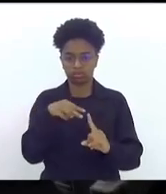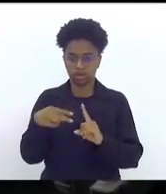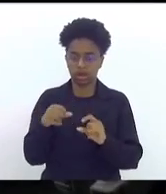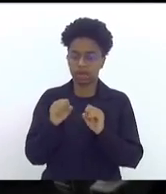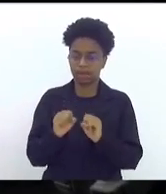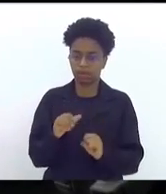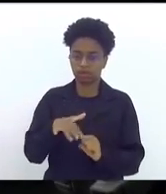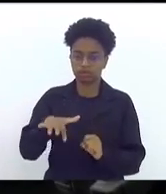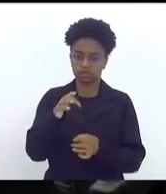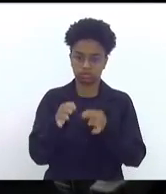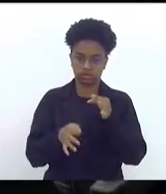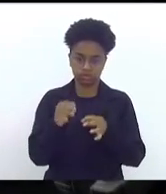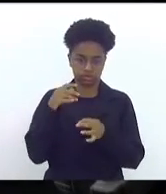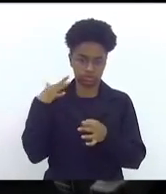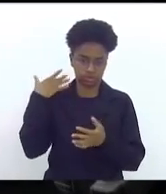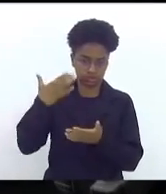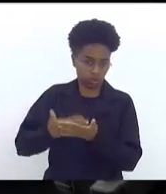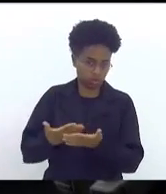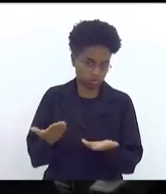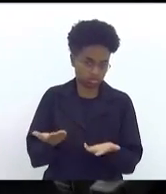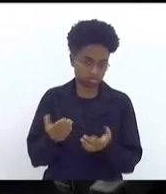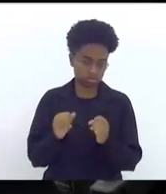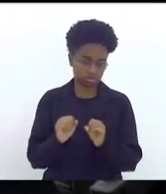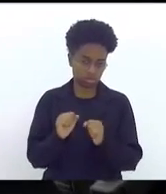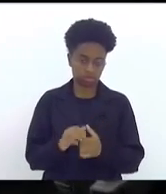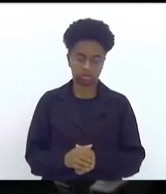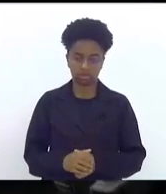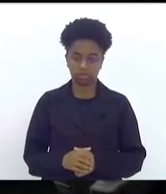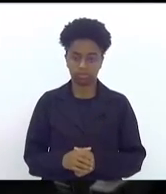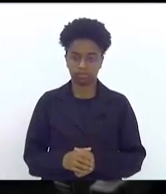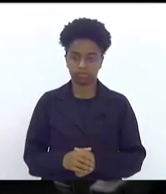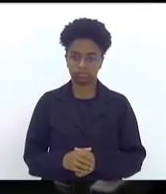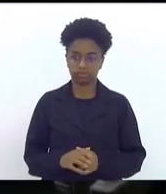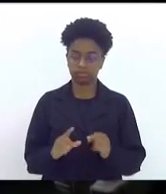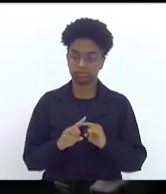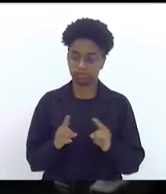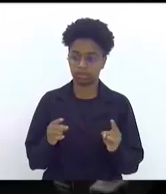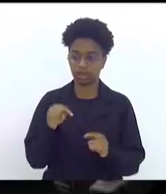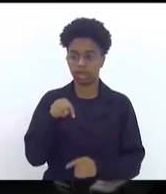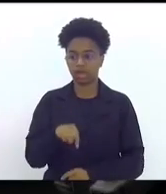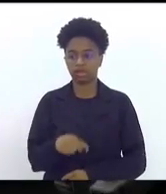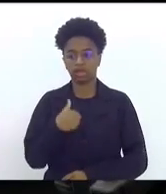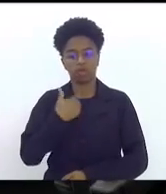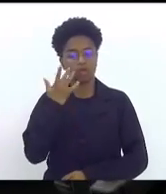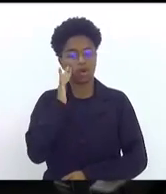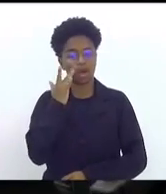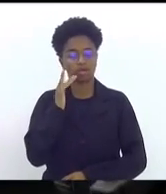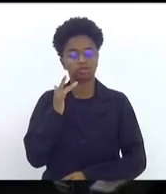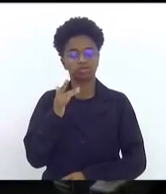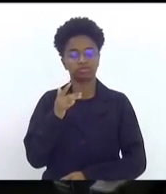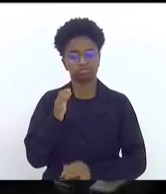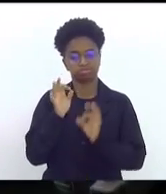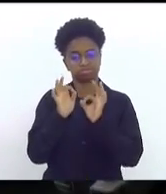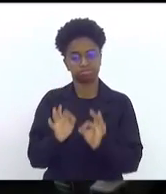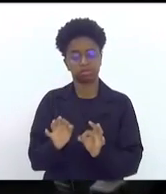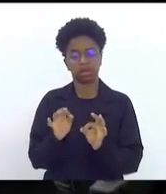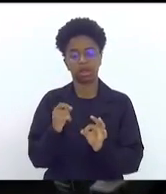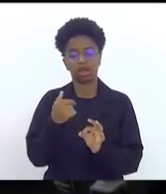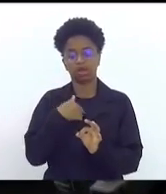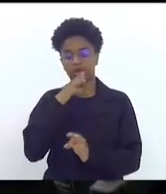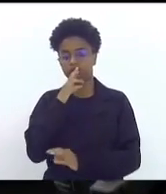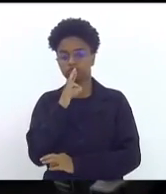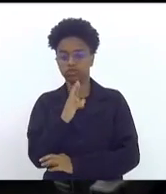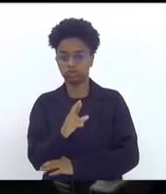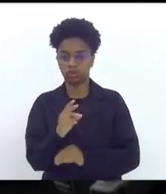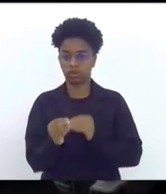perspectiva jurídico-histórica, por exemplo. Mas, para os fins que eu julgo serem os adequados aqui na minha fala, convém